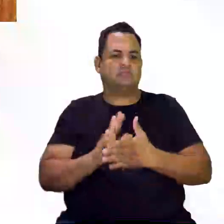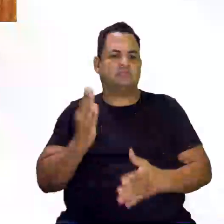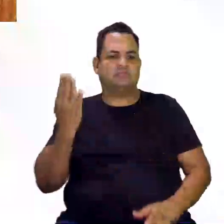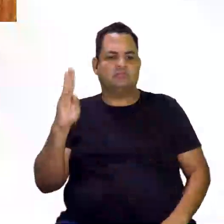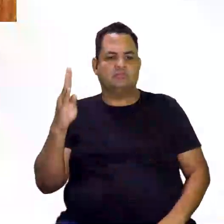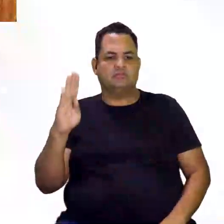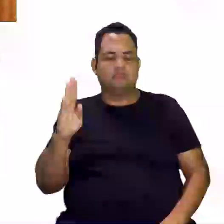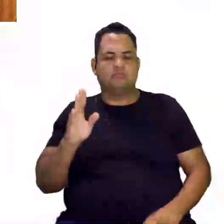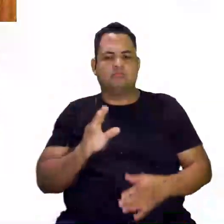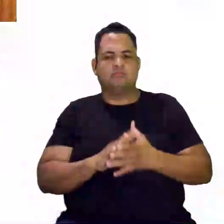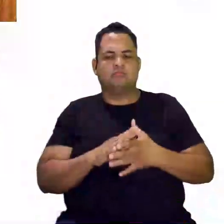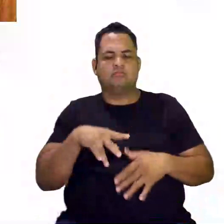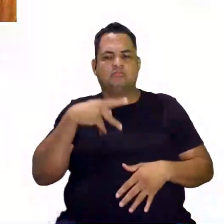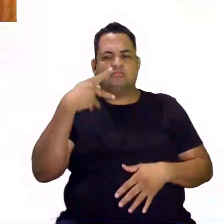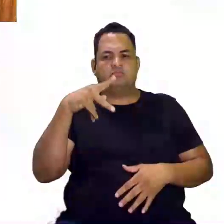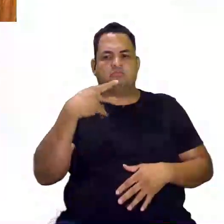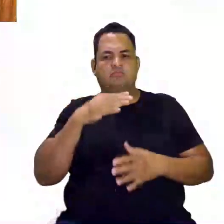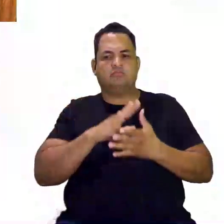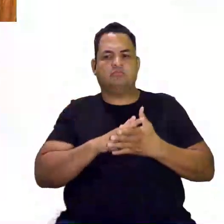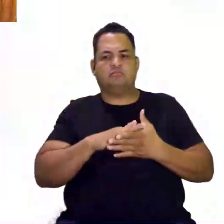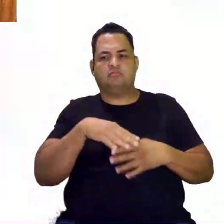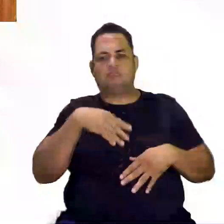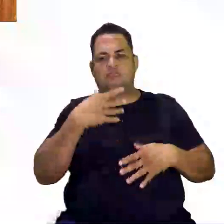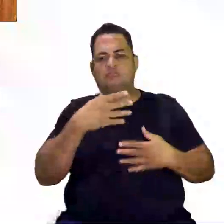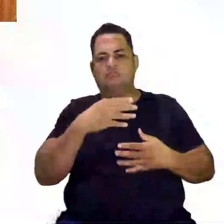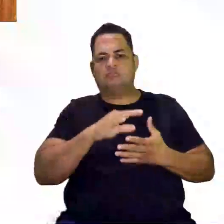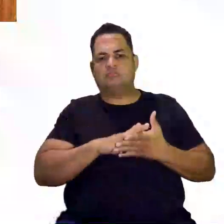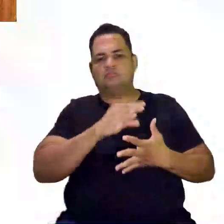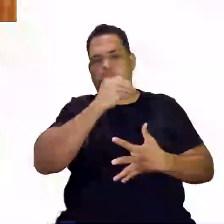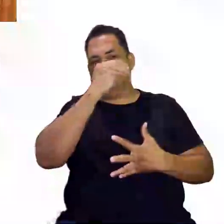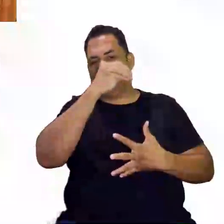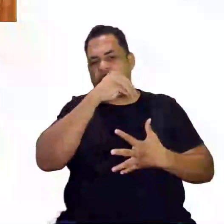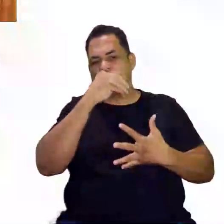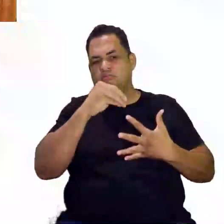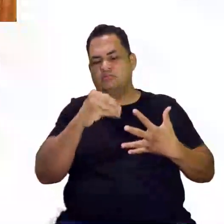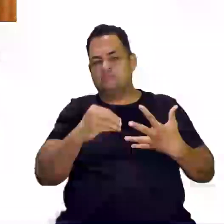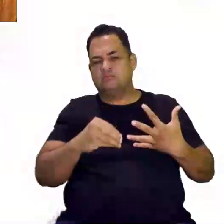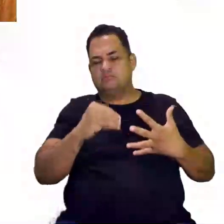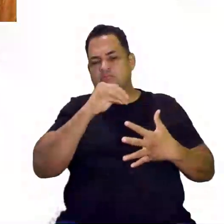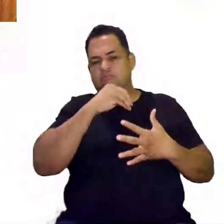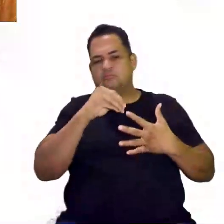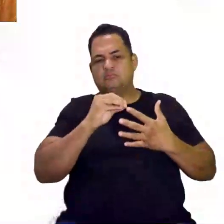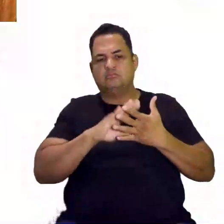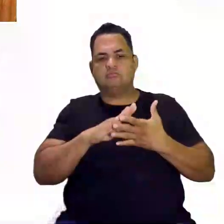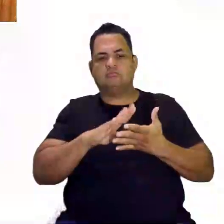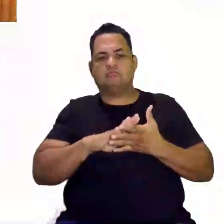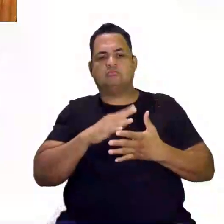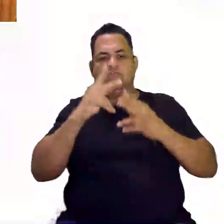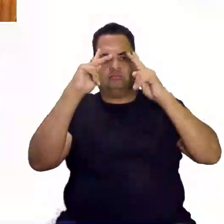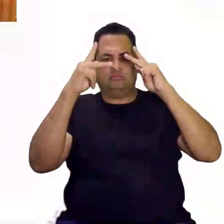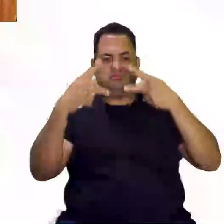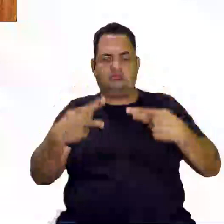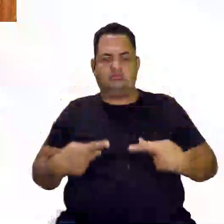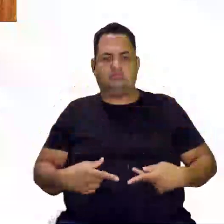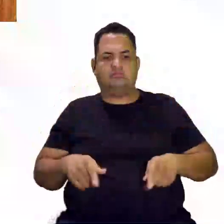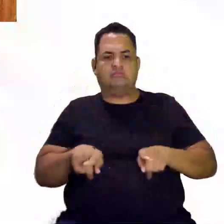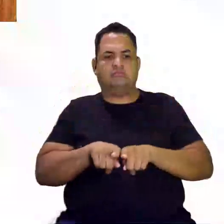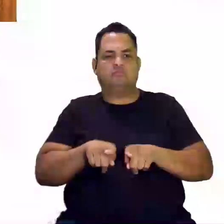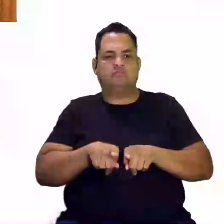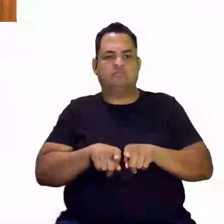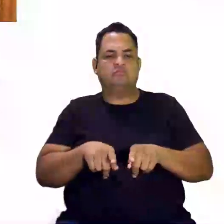biologia. Além de falar da espécie humana, do processo evolutivo da espécie Homo sapiens,